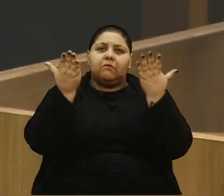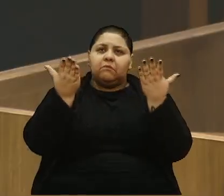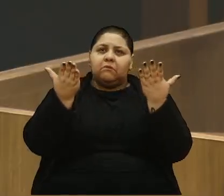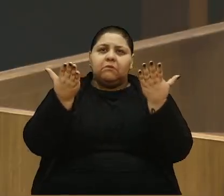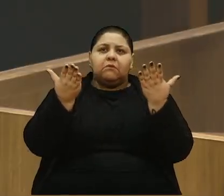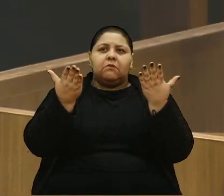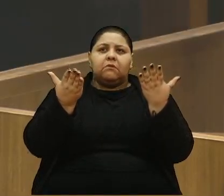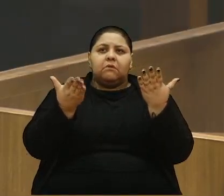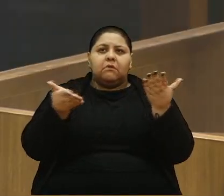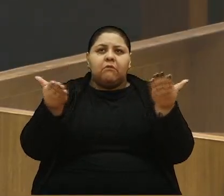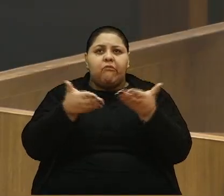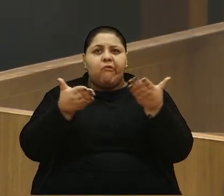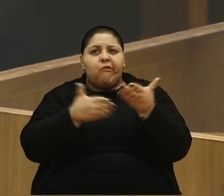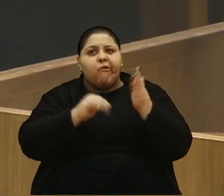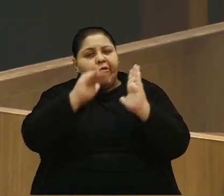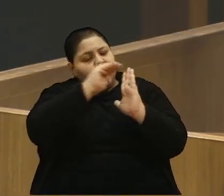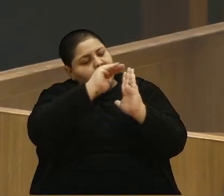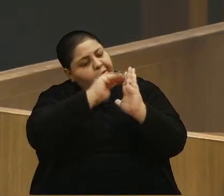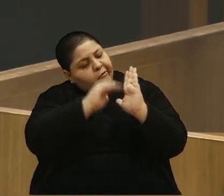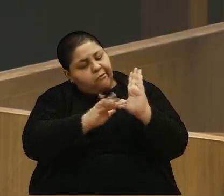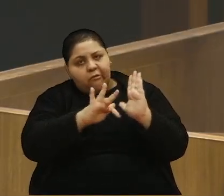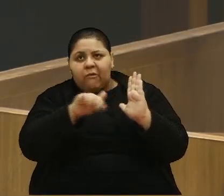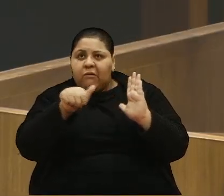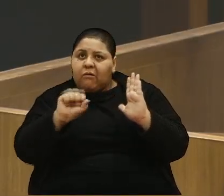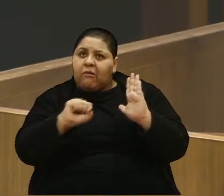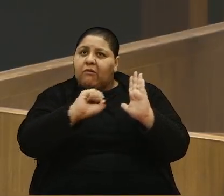digo, aí puxei assim,